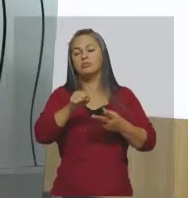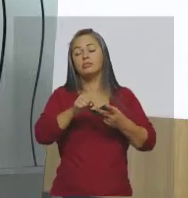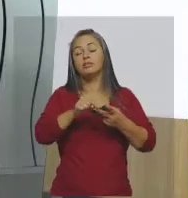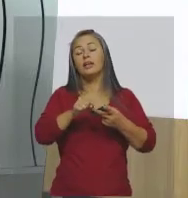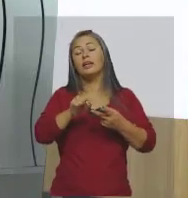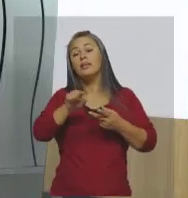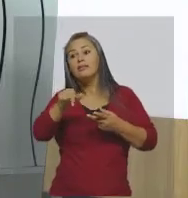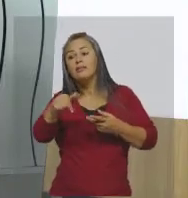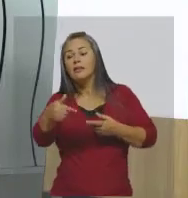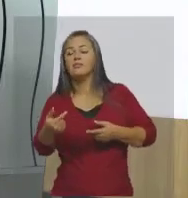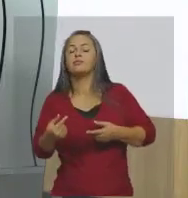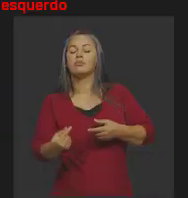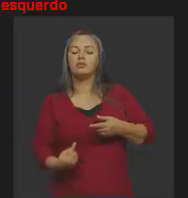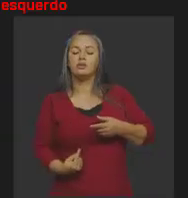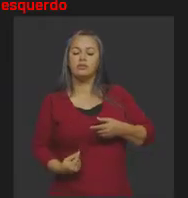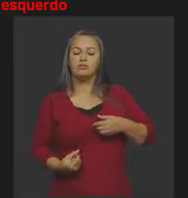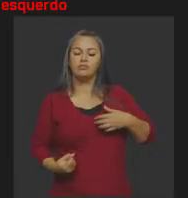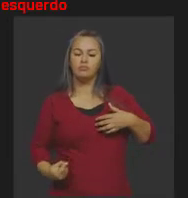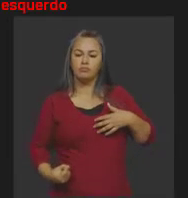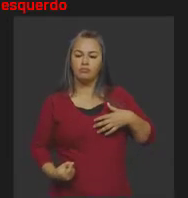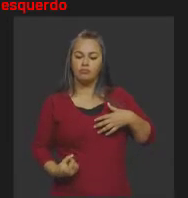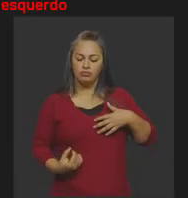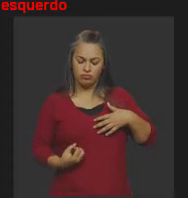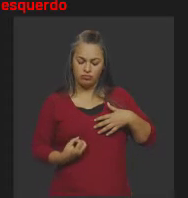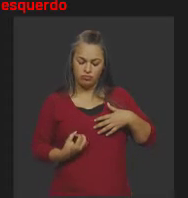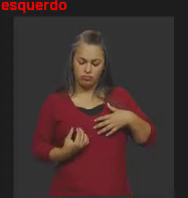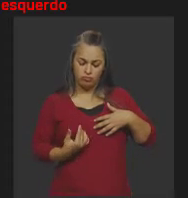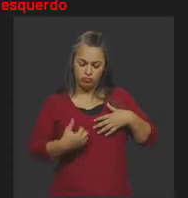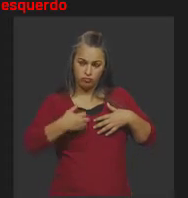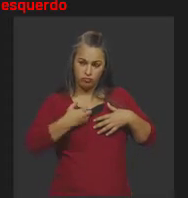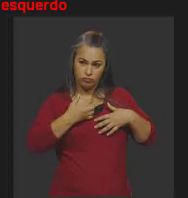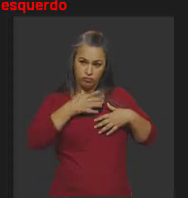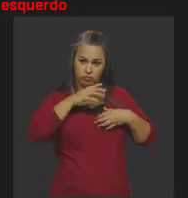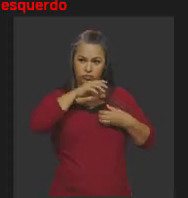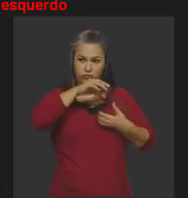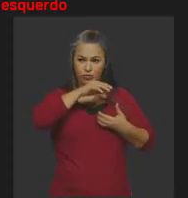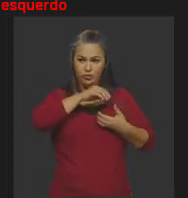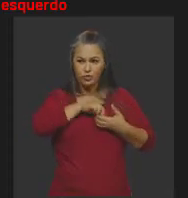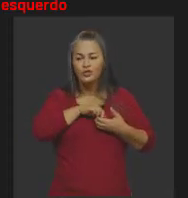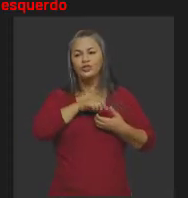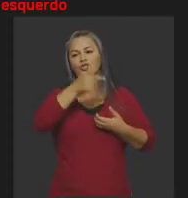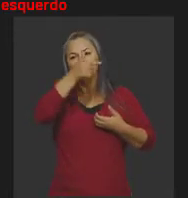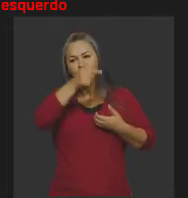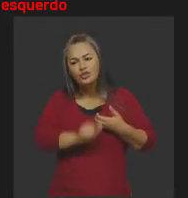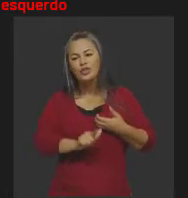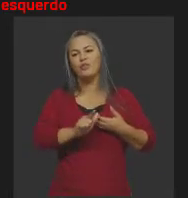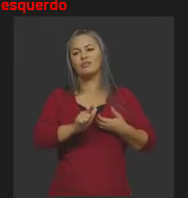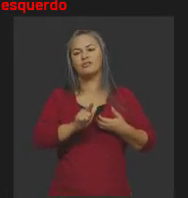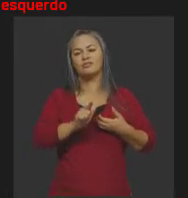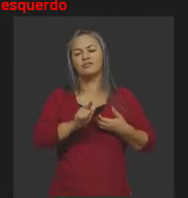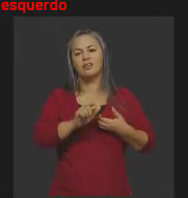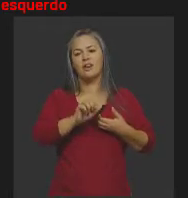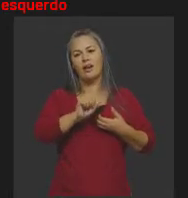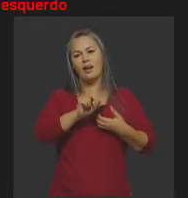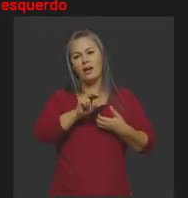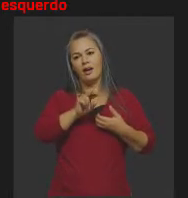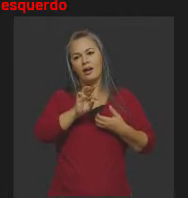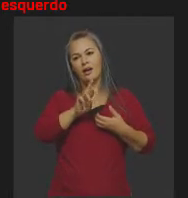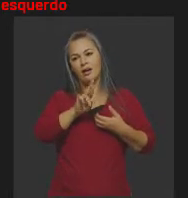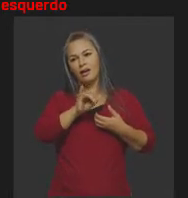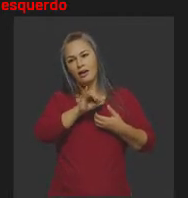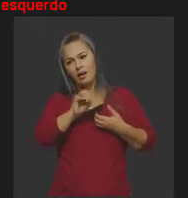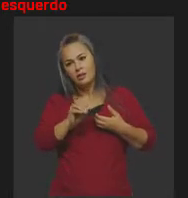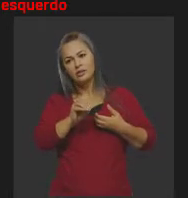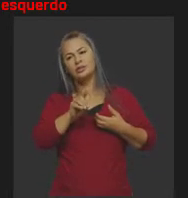o coração, pelas veias cavas, e obviamente vai entrar no coração novamente pelo átrio direito. E sempre vai